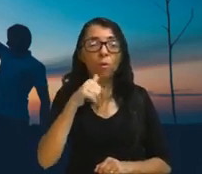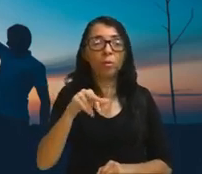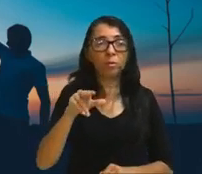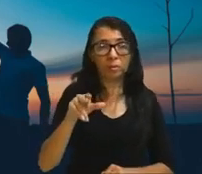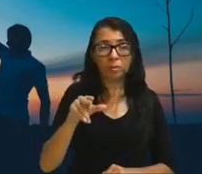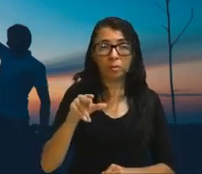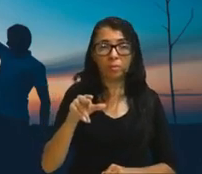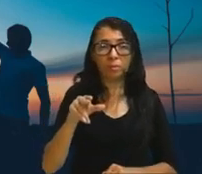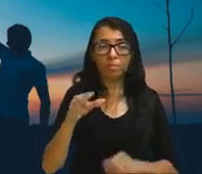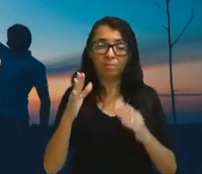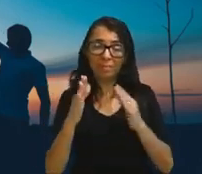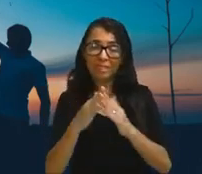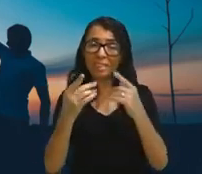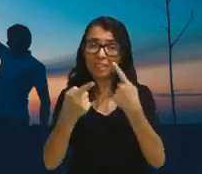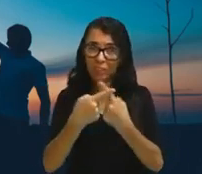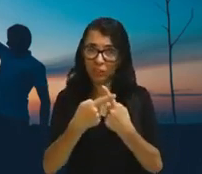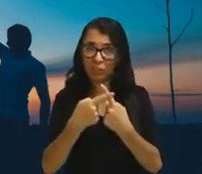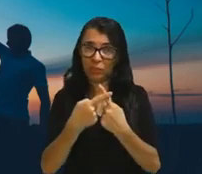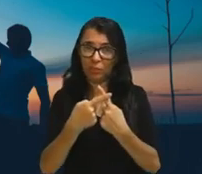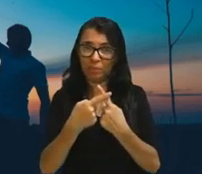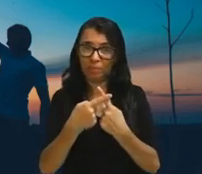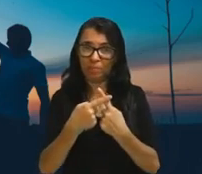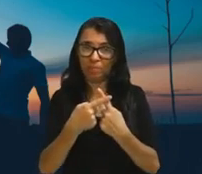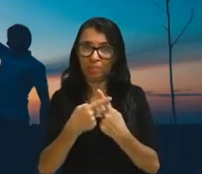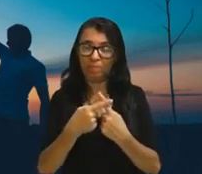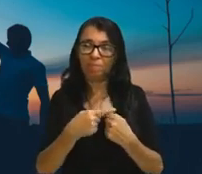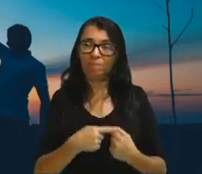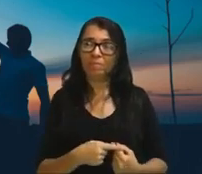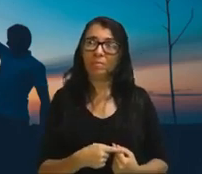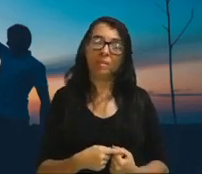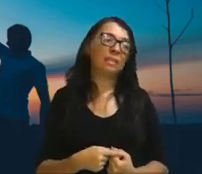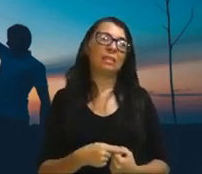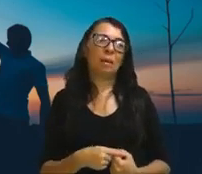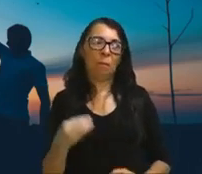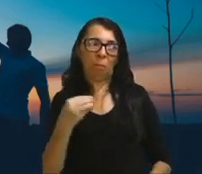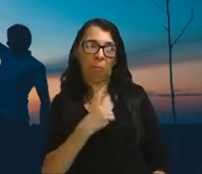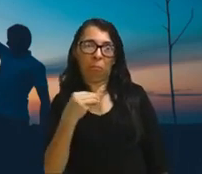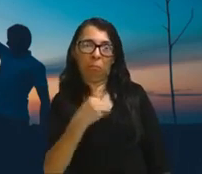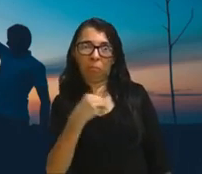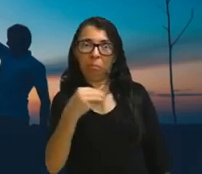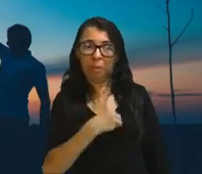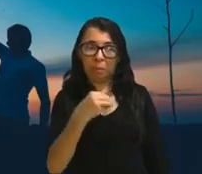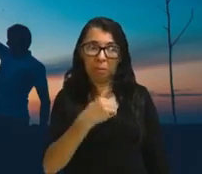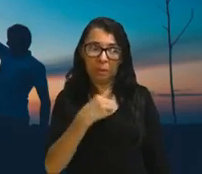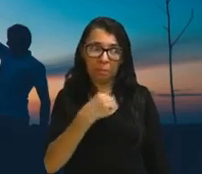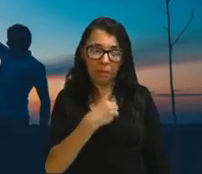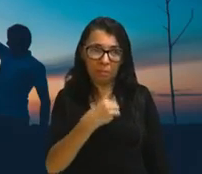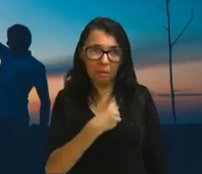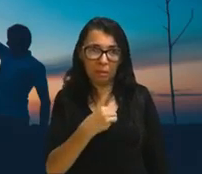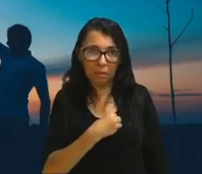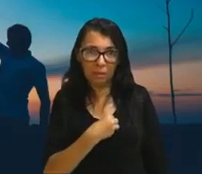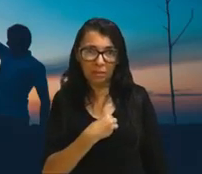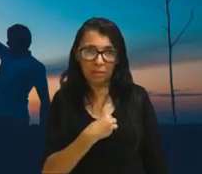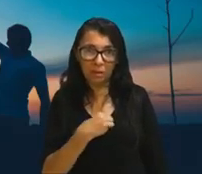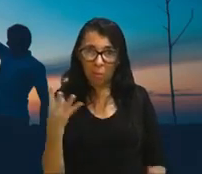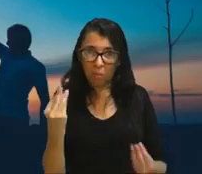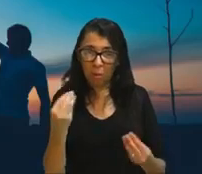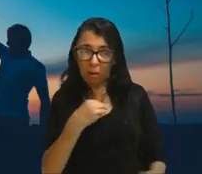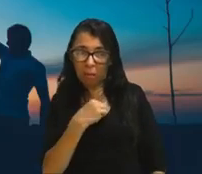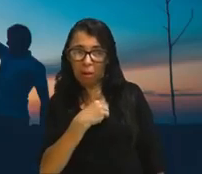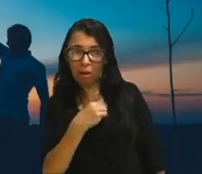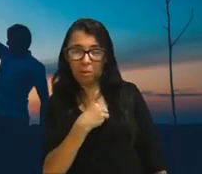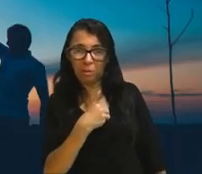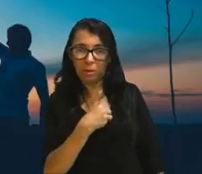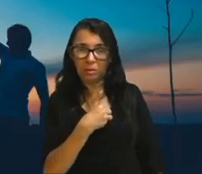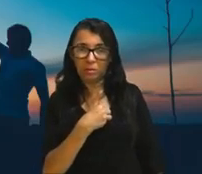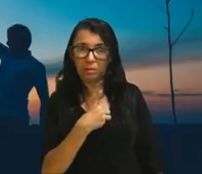somos da mesma família, mesmo que é mãe, que é pai, que é os filhos, mas cada um tem a sua opinião própria, cada